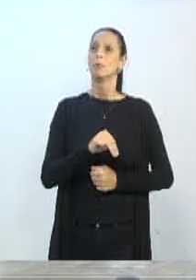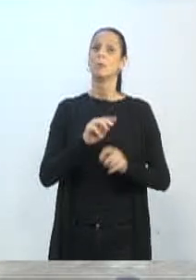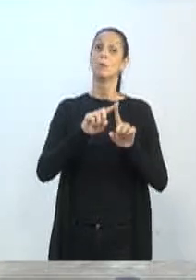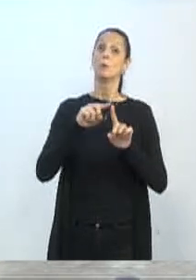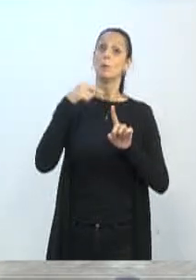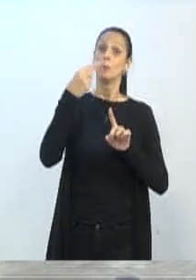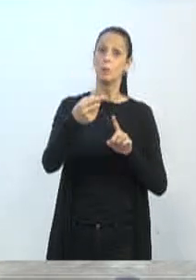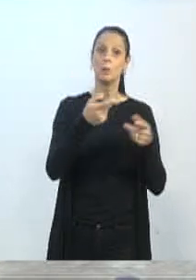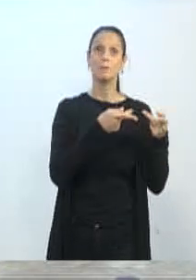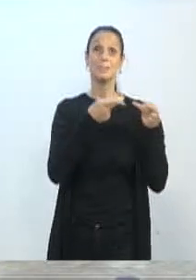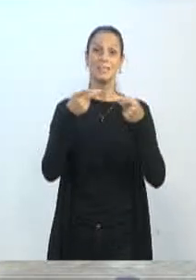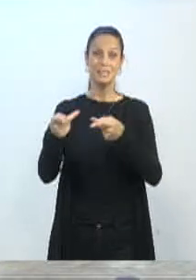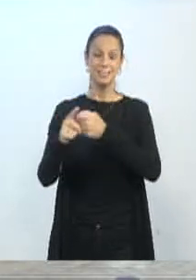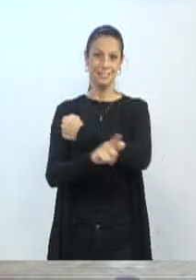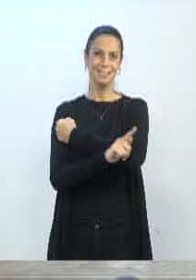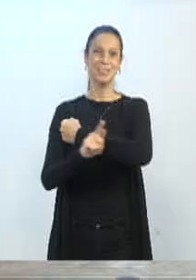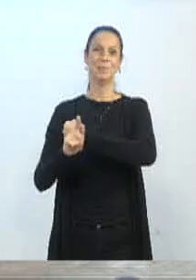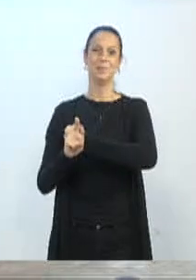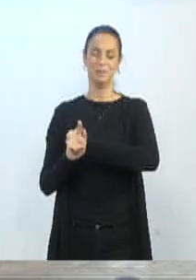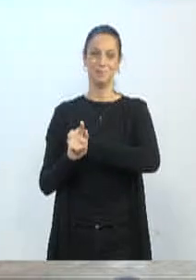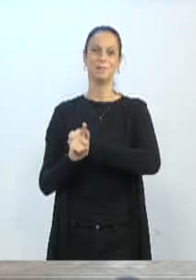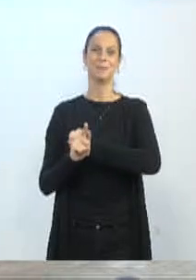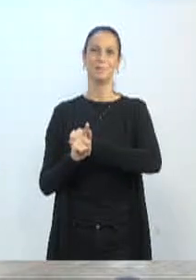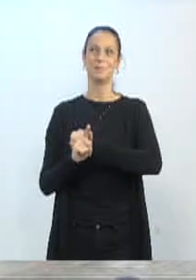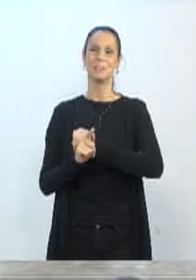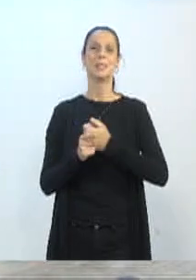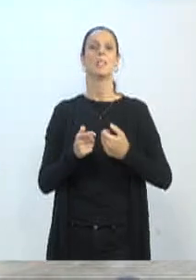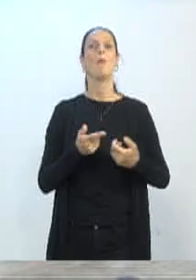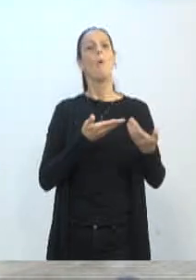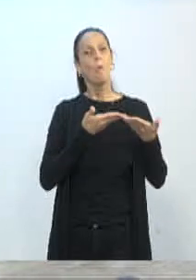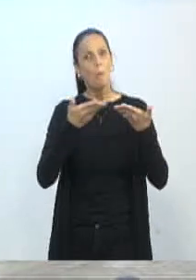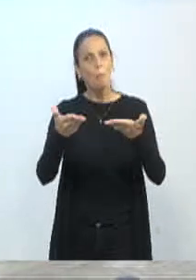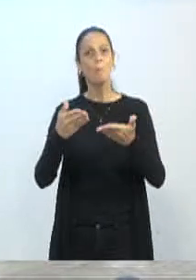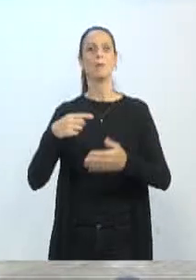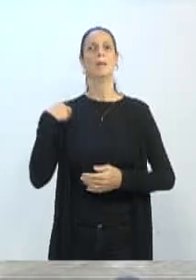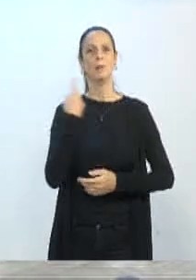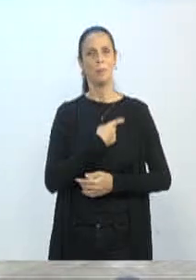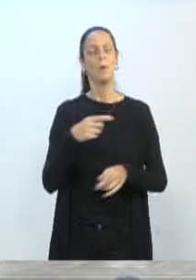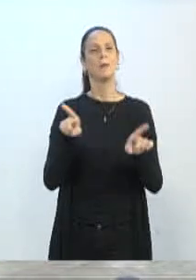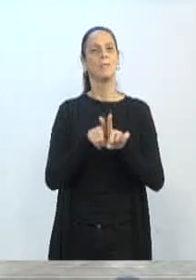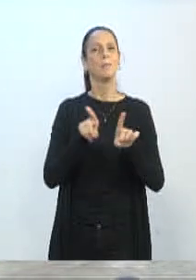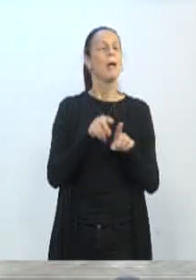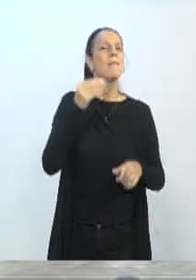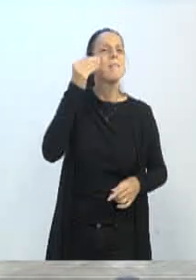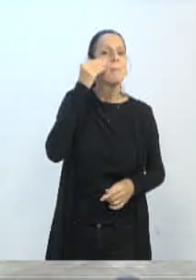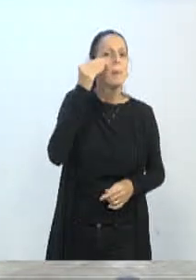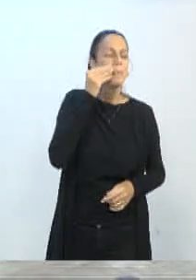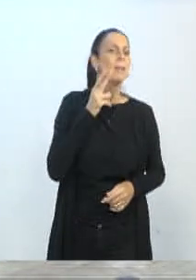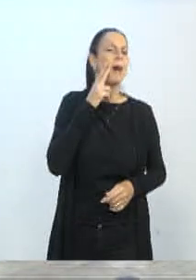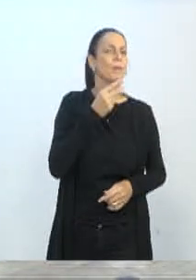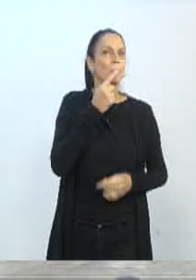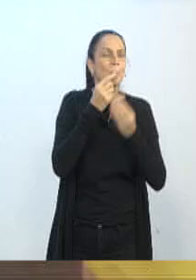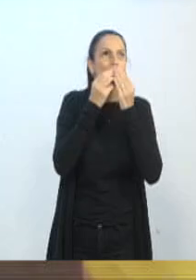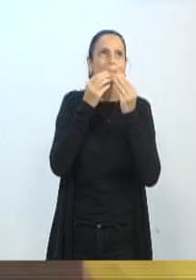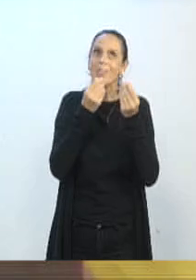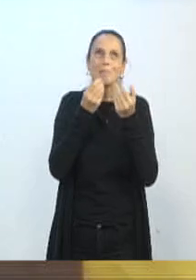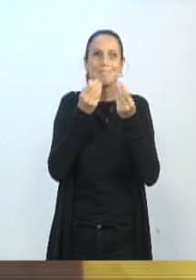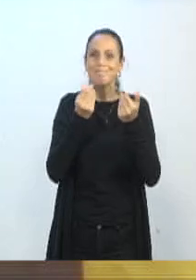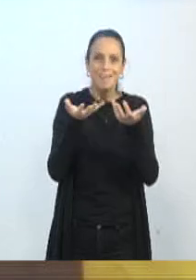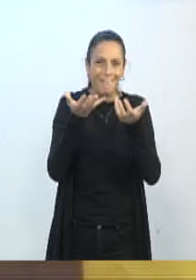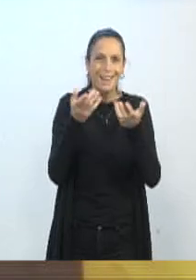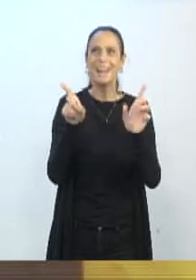visita no Garcia leva mas os outros três vereadores podemos vir também pode ter certeza inclusive